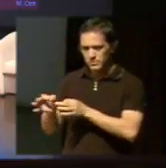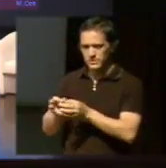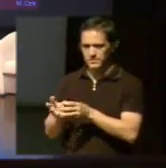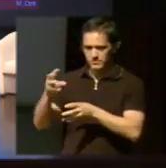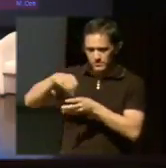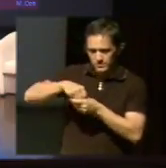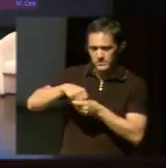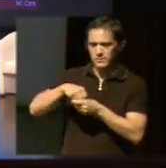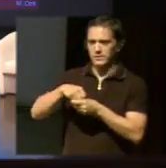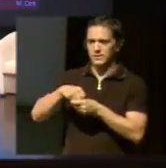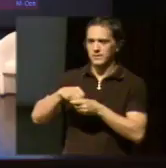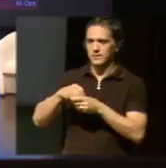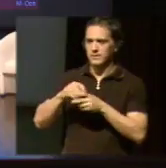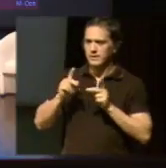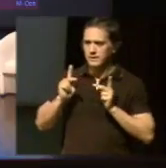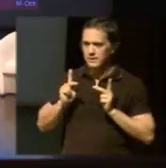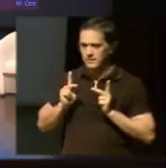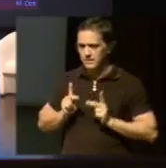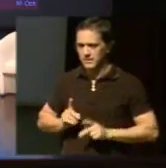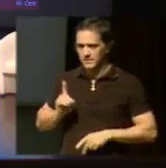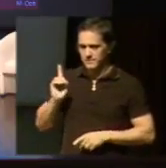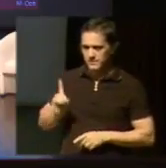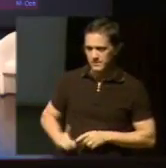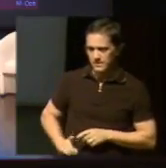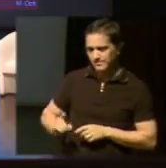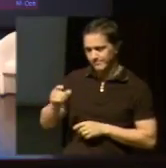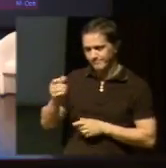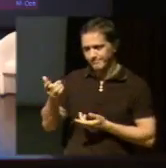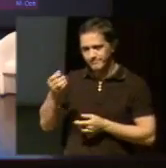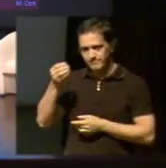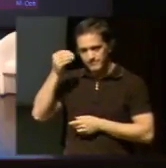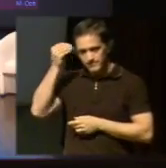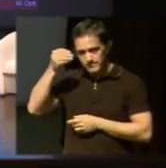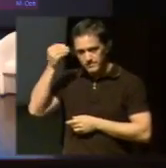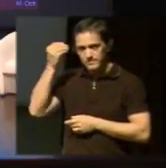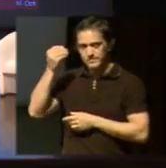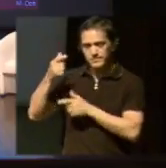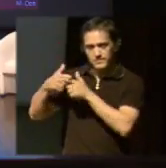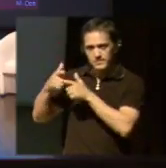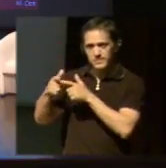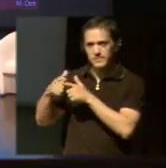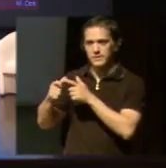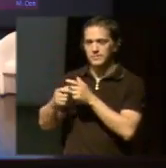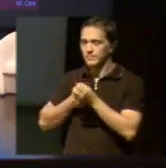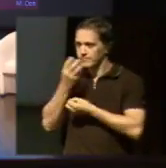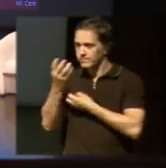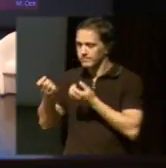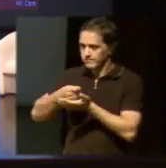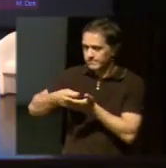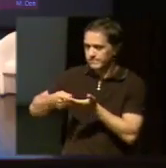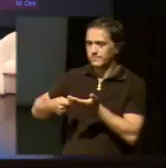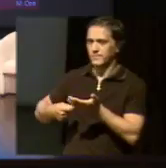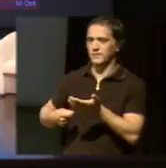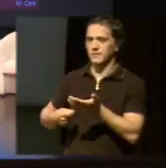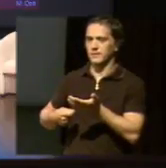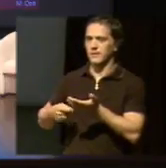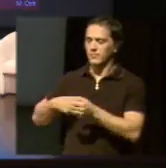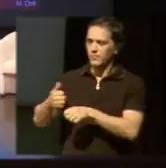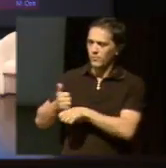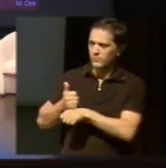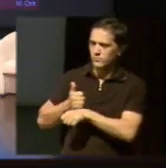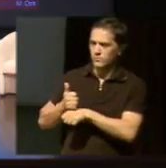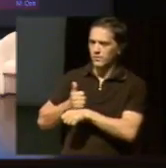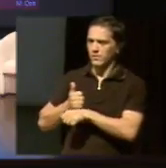com deficientes mentais que escrevem sobre Heidelberg, ou seja, redatores profissionais